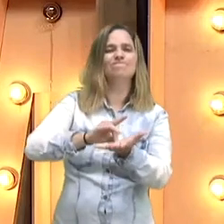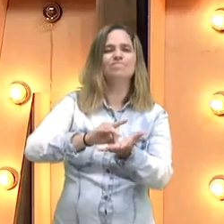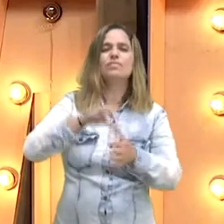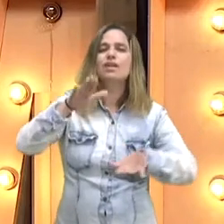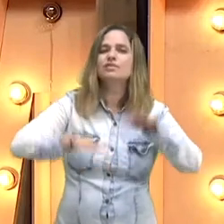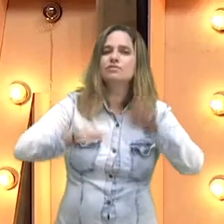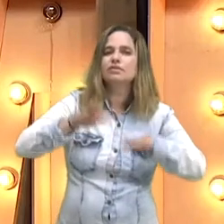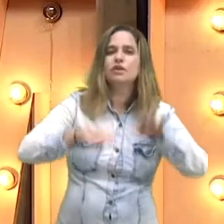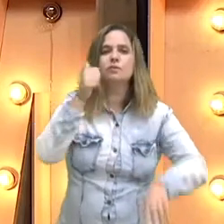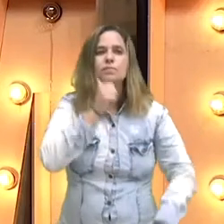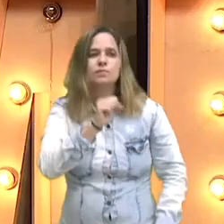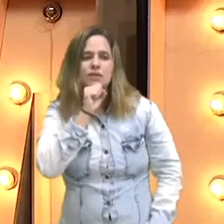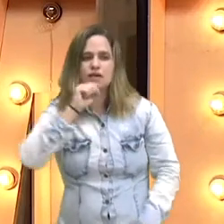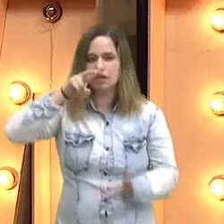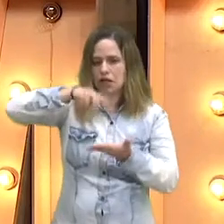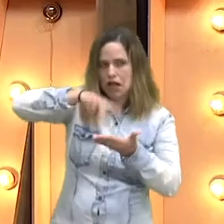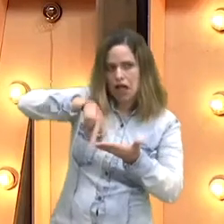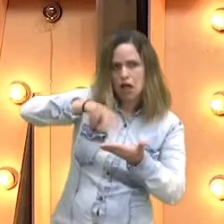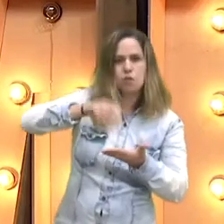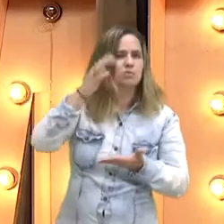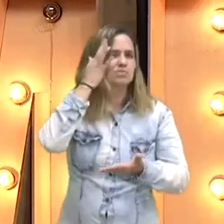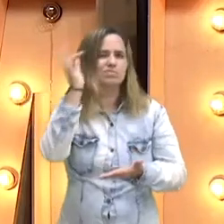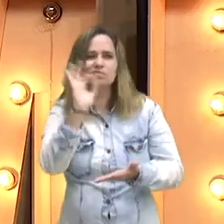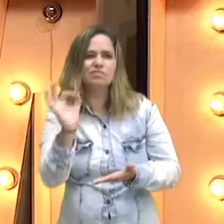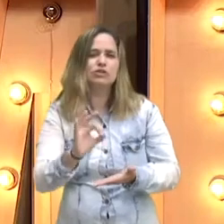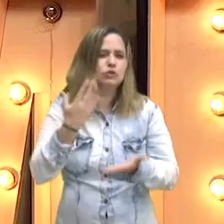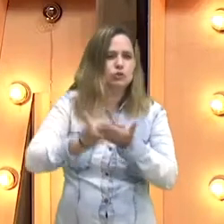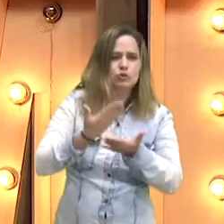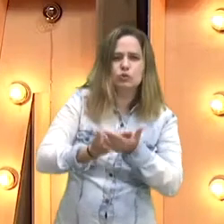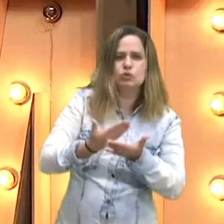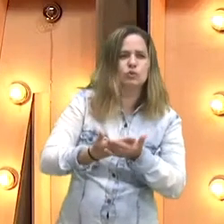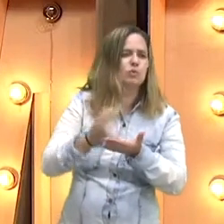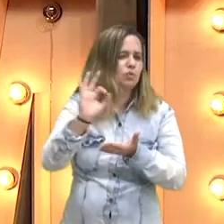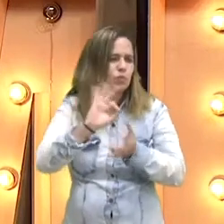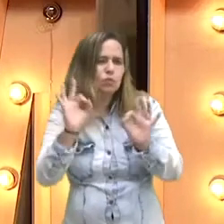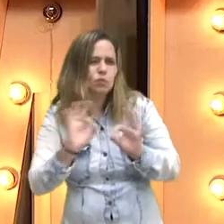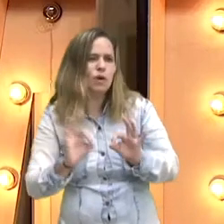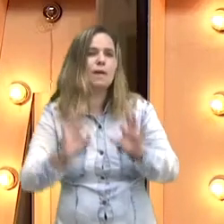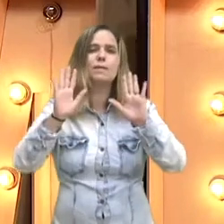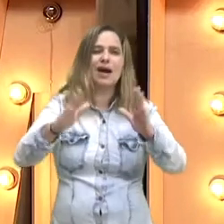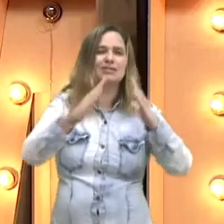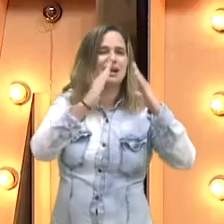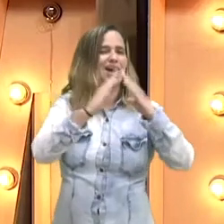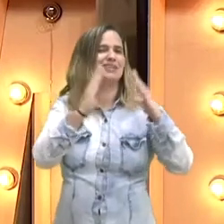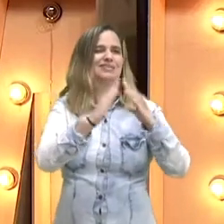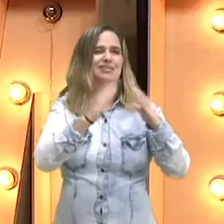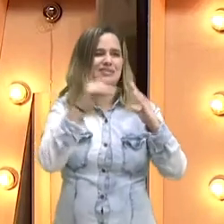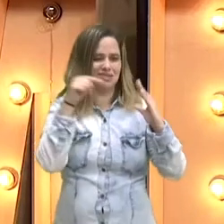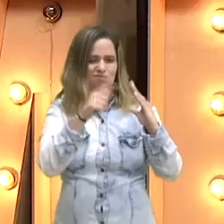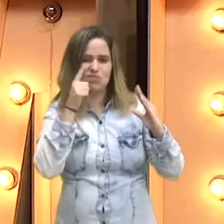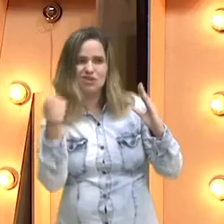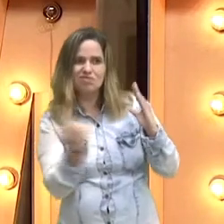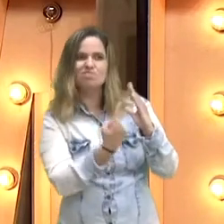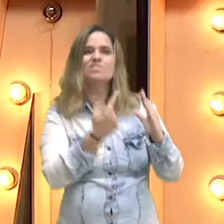não estudou muito, mas ela é a rainha do lar. Em casa, o pai, que às vezes tem fragilidades, mas ele